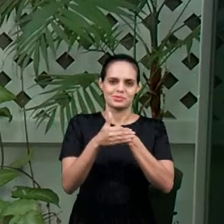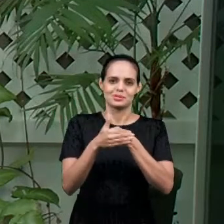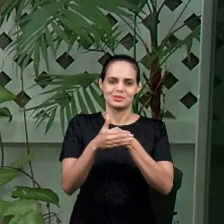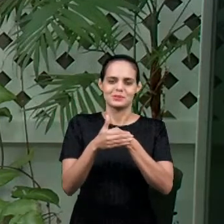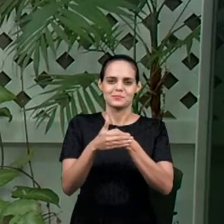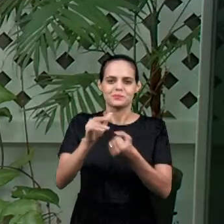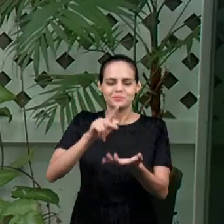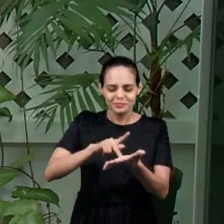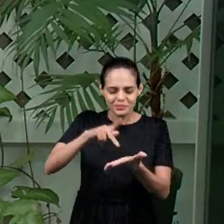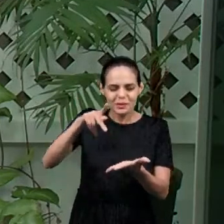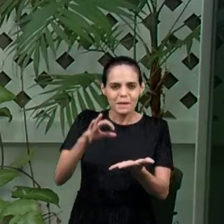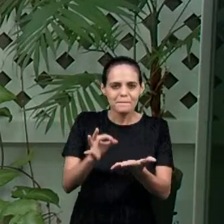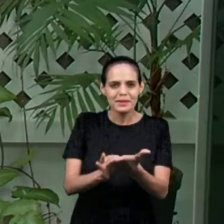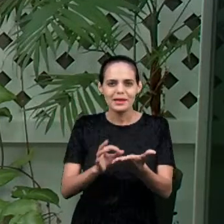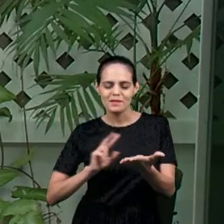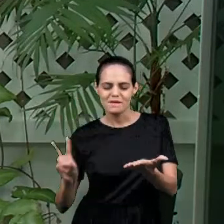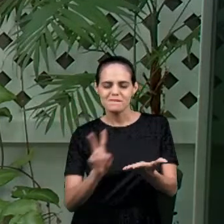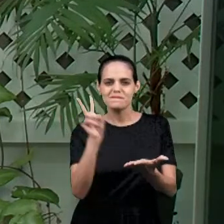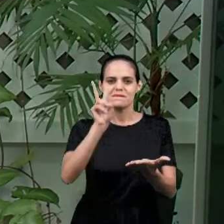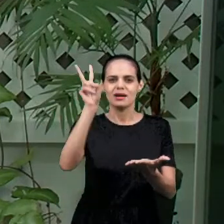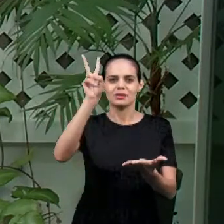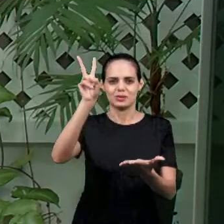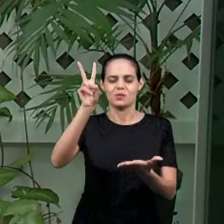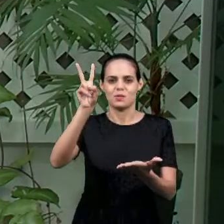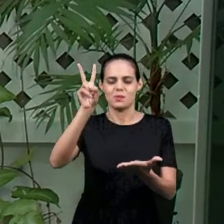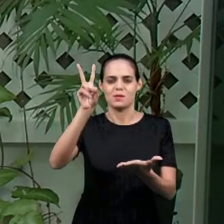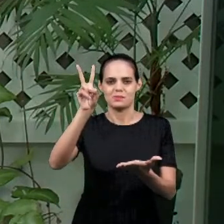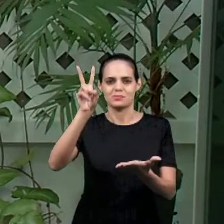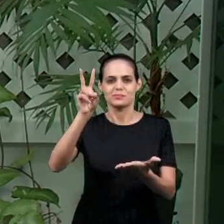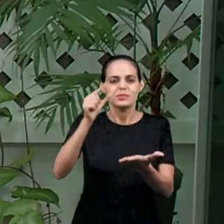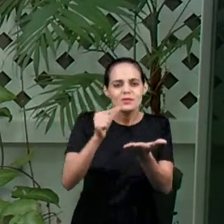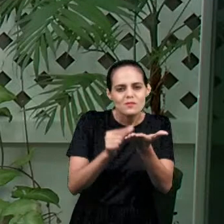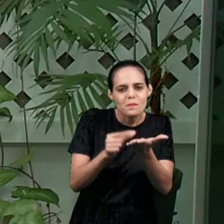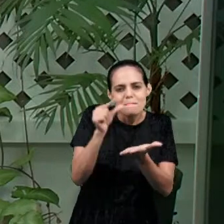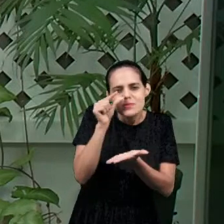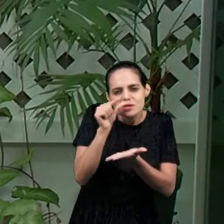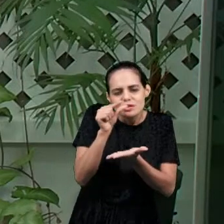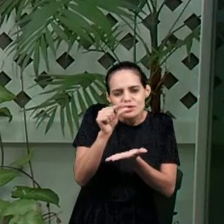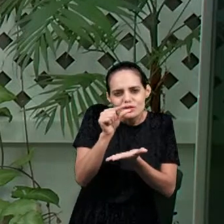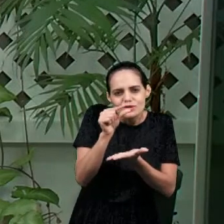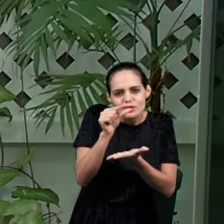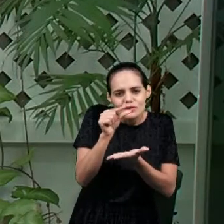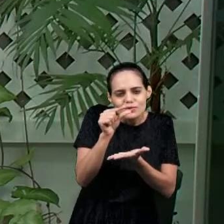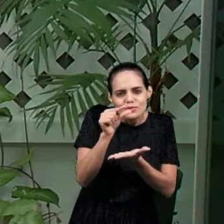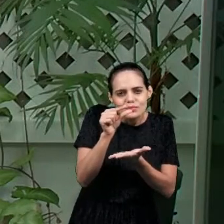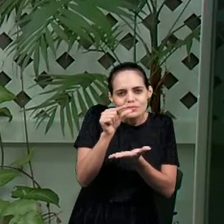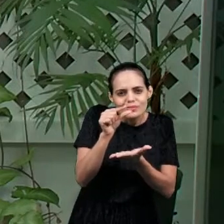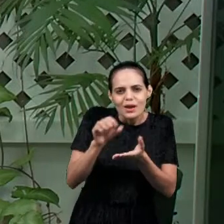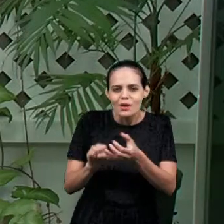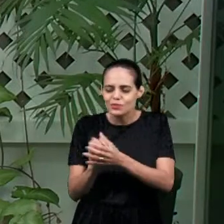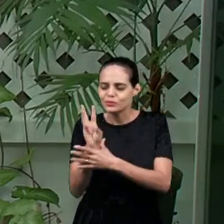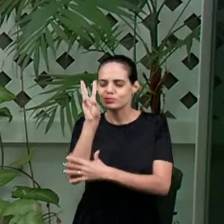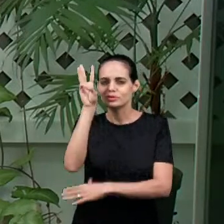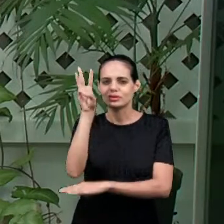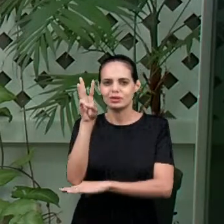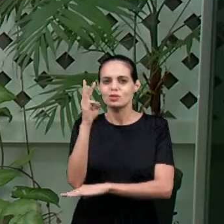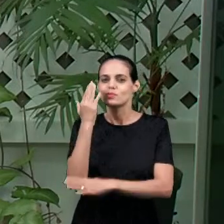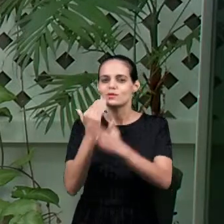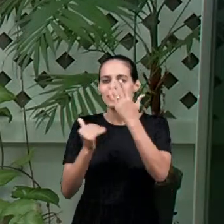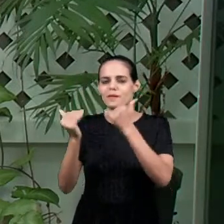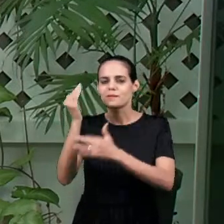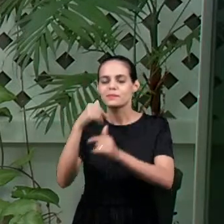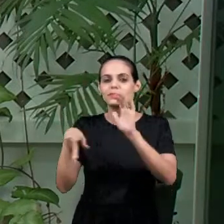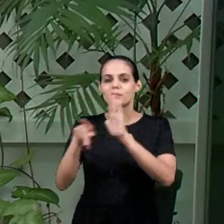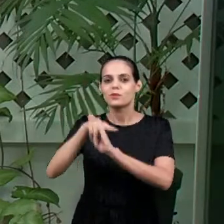grande preço, da mostarda, do grão de mostarda da fé, do trigo, do alimento, das coisas maravilhosas que Deus